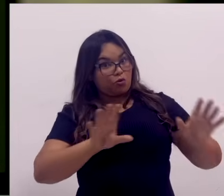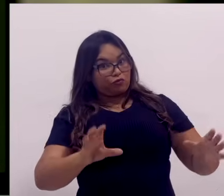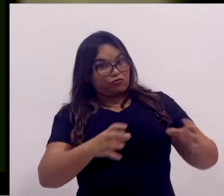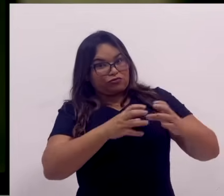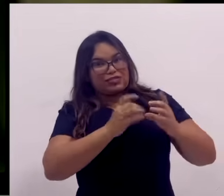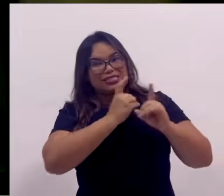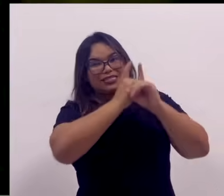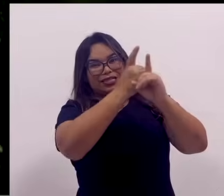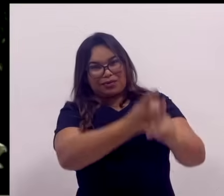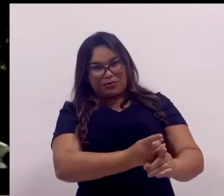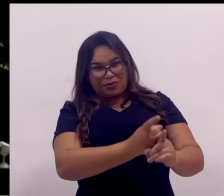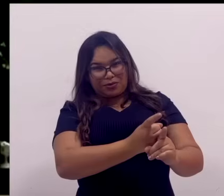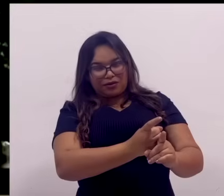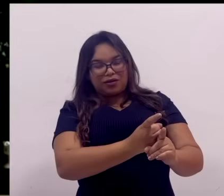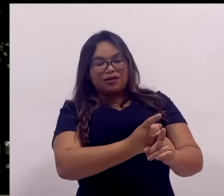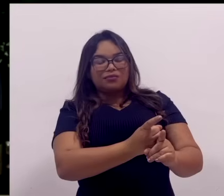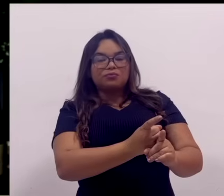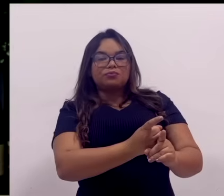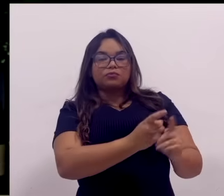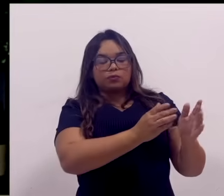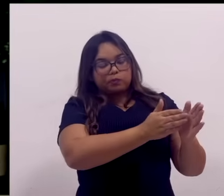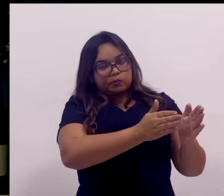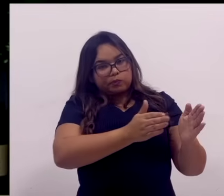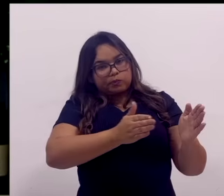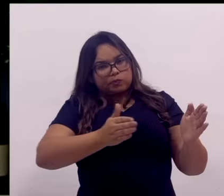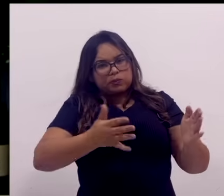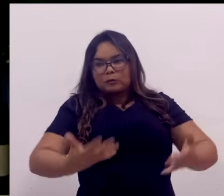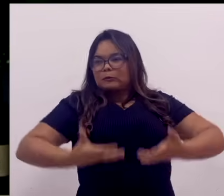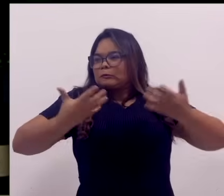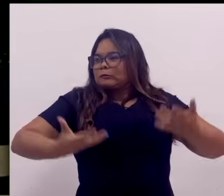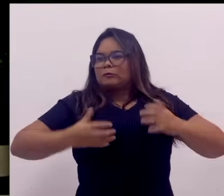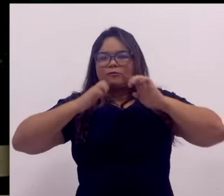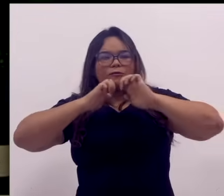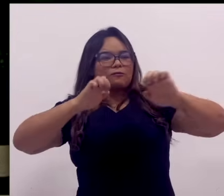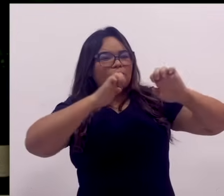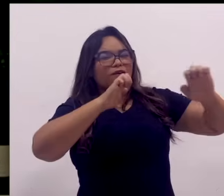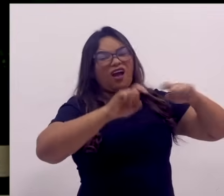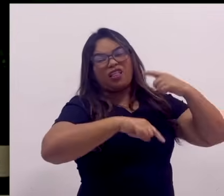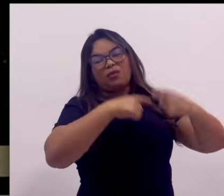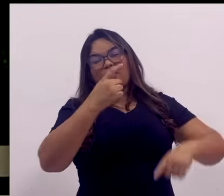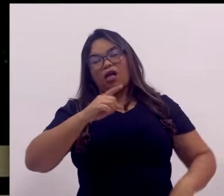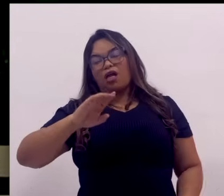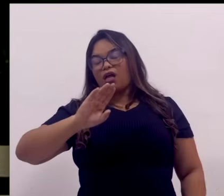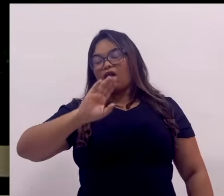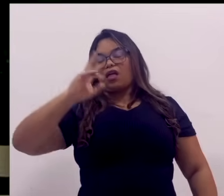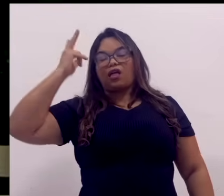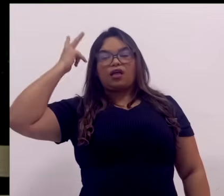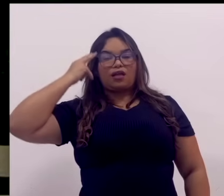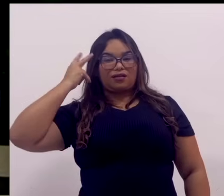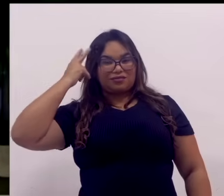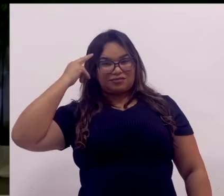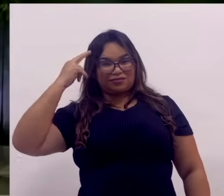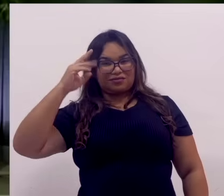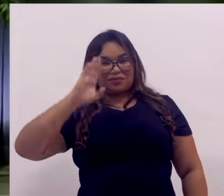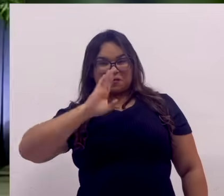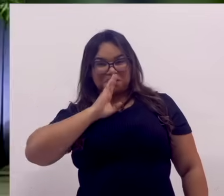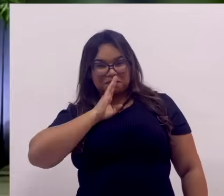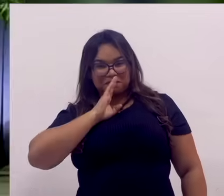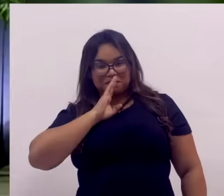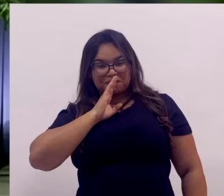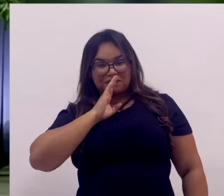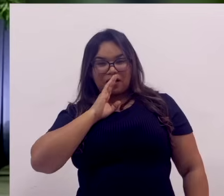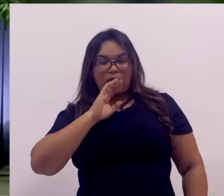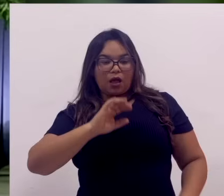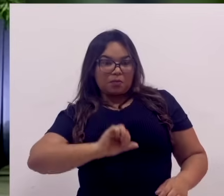ponto, mas eles sabiam distinguir o correto do incorreto. E isso era bom, eles trabalhavam para Deus. Isso era bom,